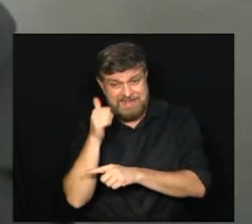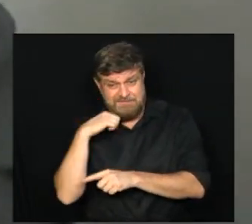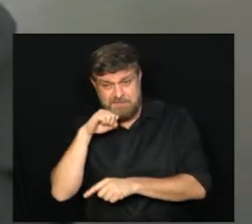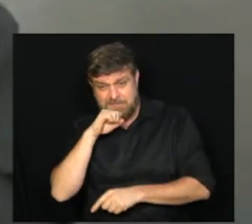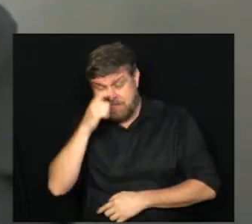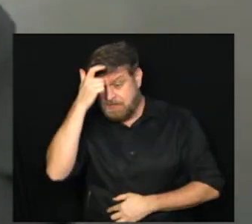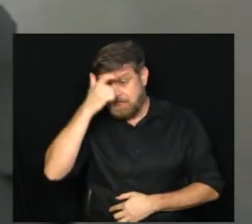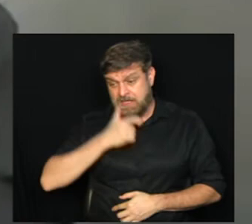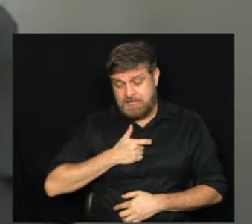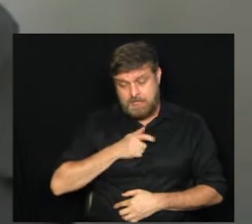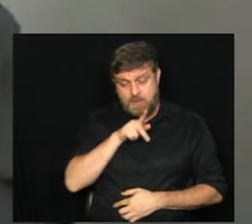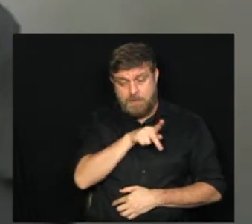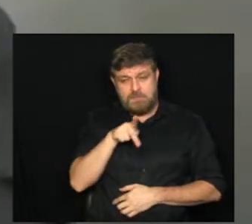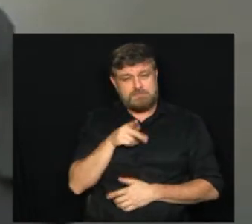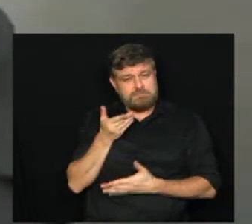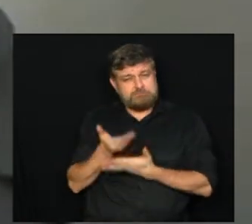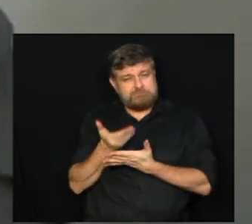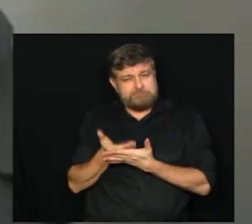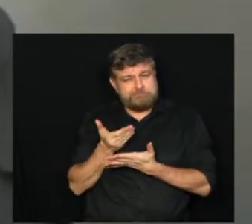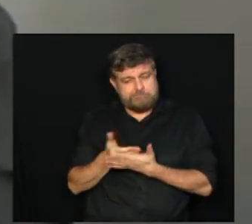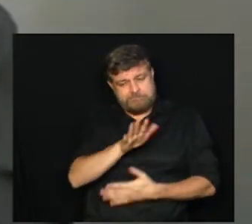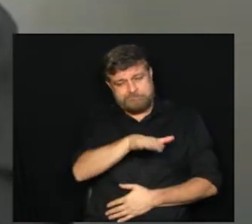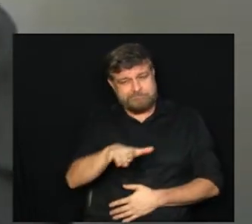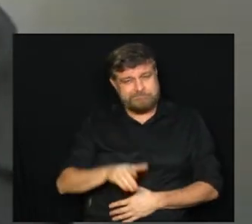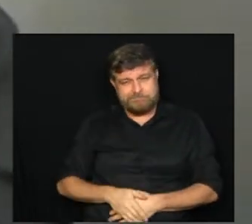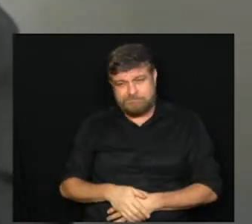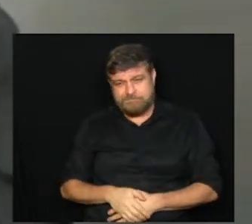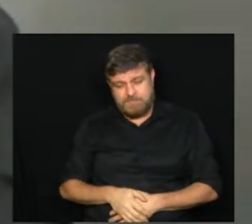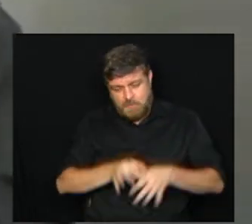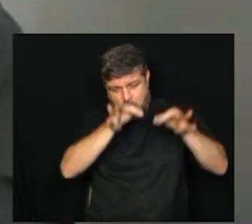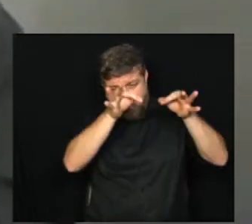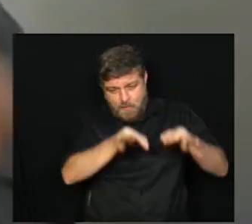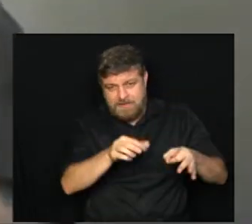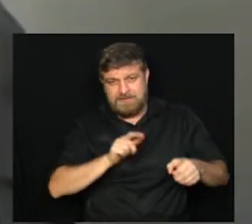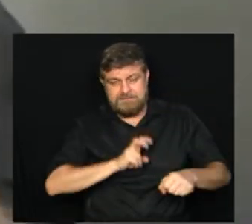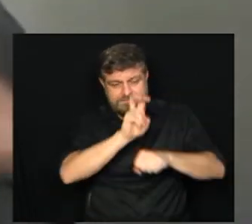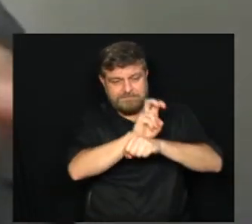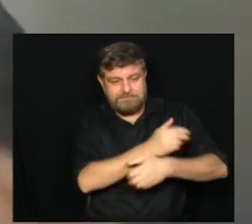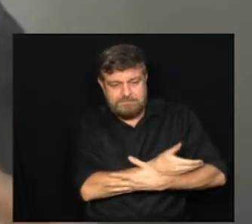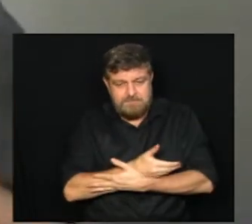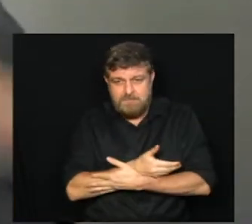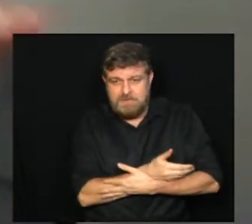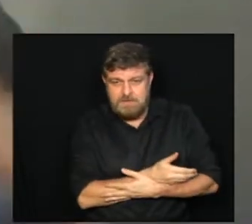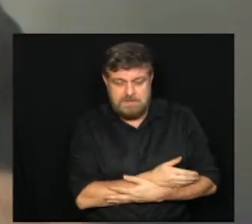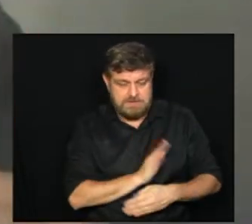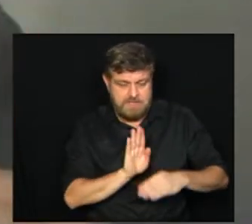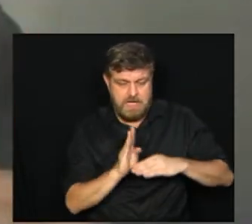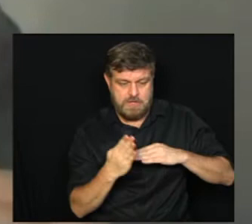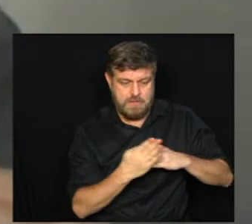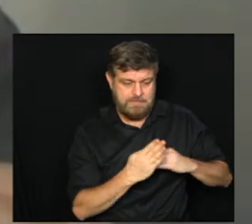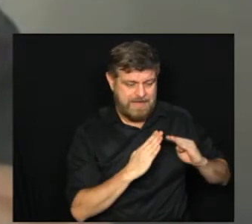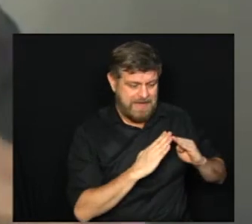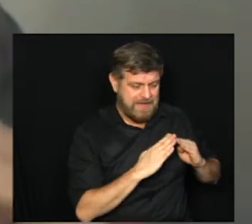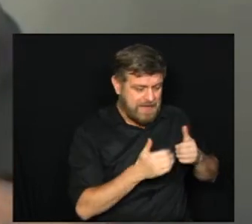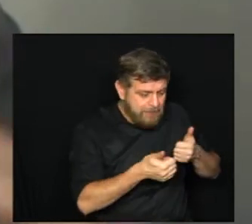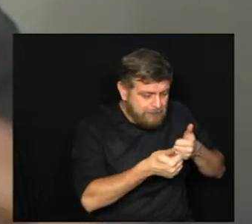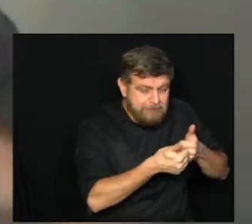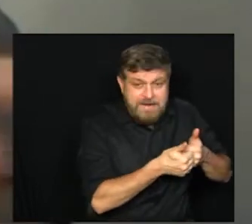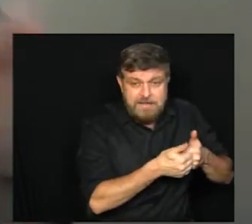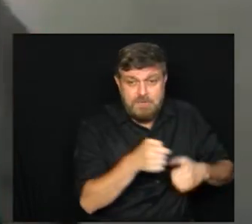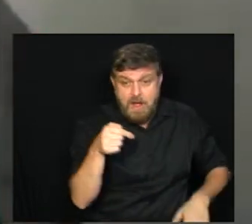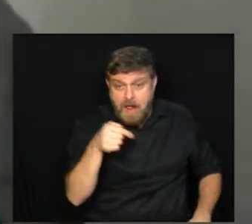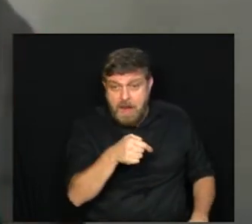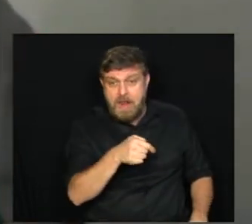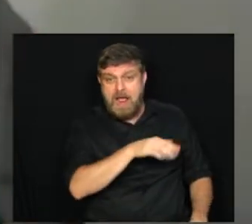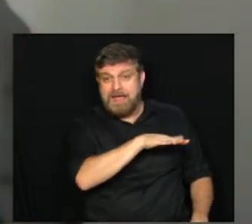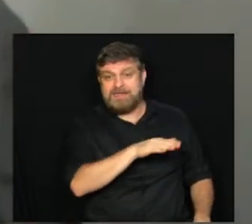professores e que estudamos a infância, o ideal é ter aquela creche pequena no bairro, próximo da família, onde a criança não é